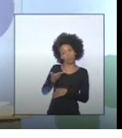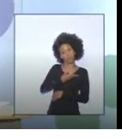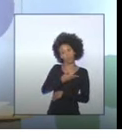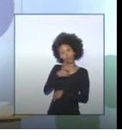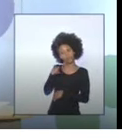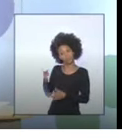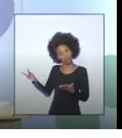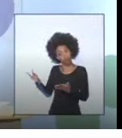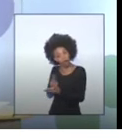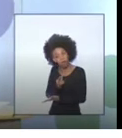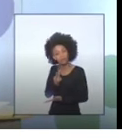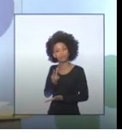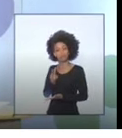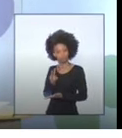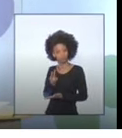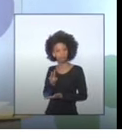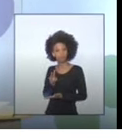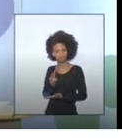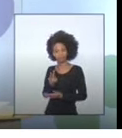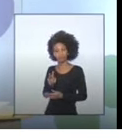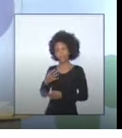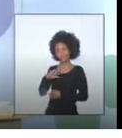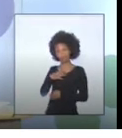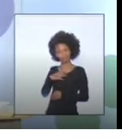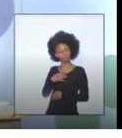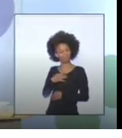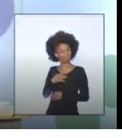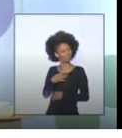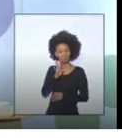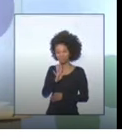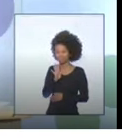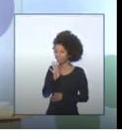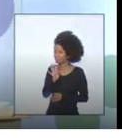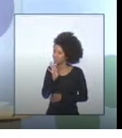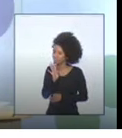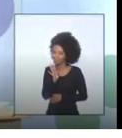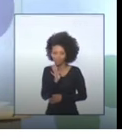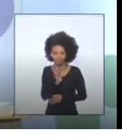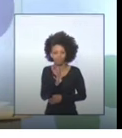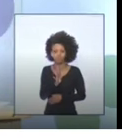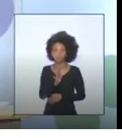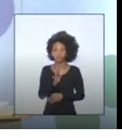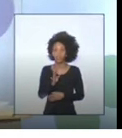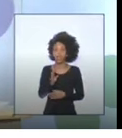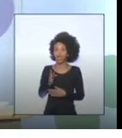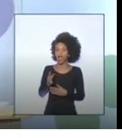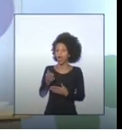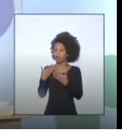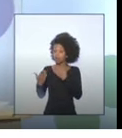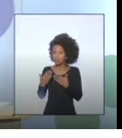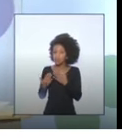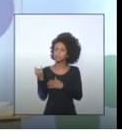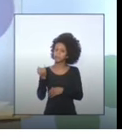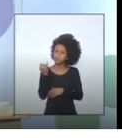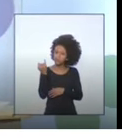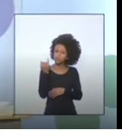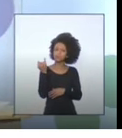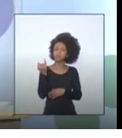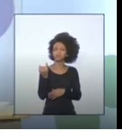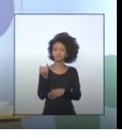está errado, né? A sua ação não foi legal. O diálogo pode contribuir muito. Então, meu convite também é que